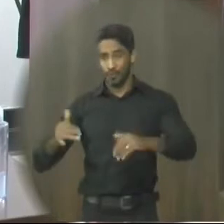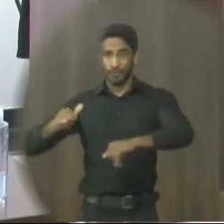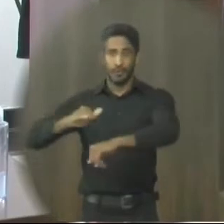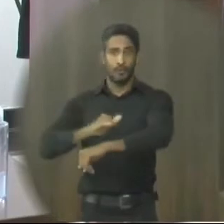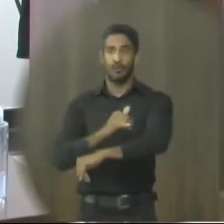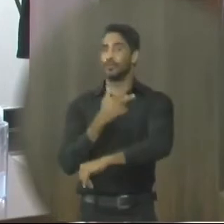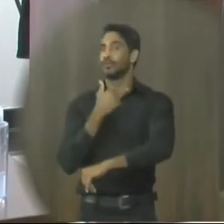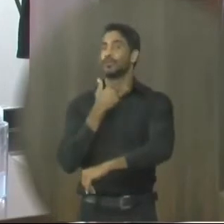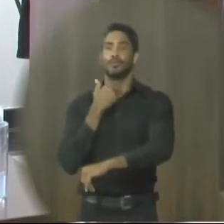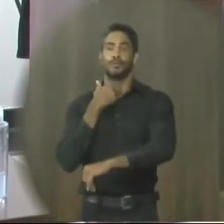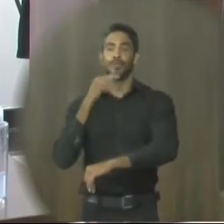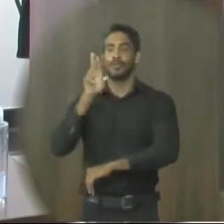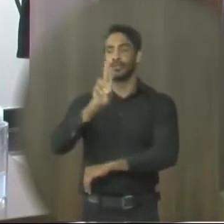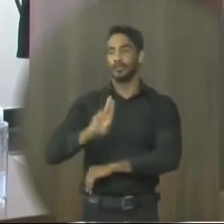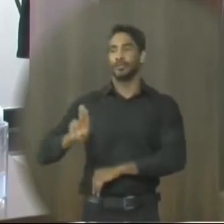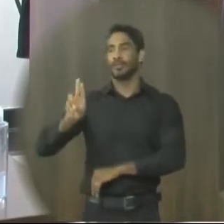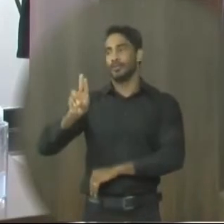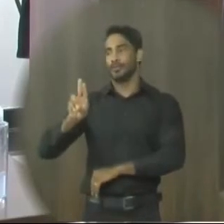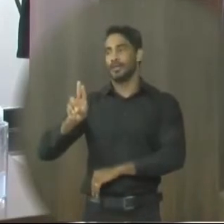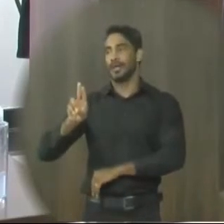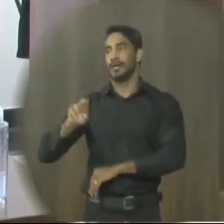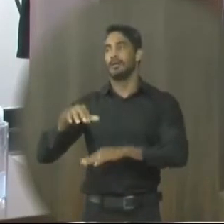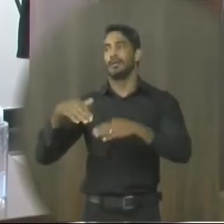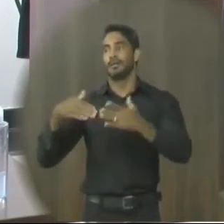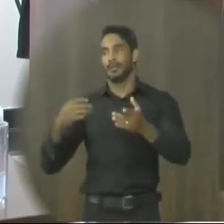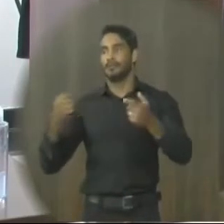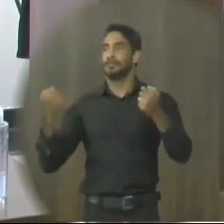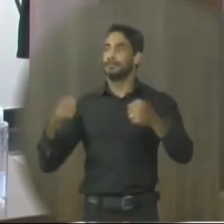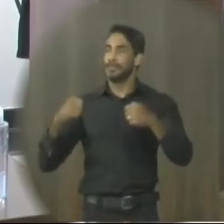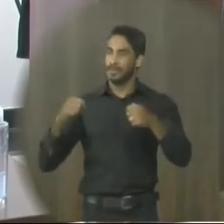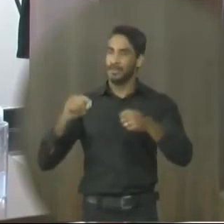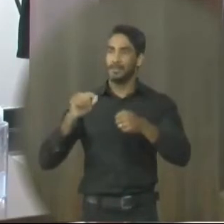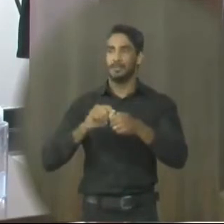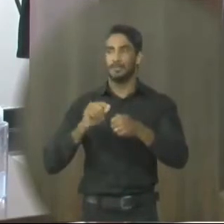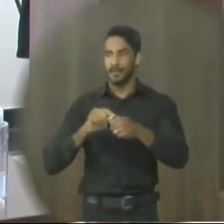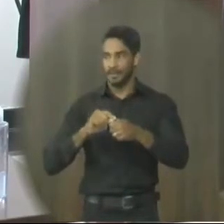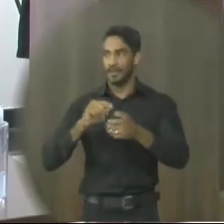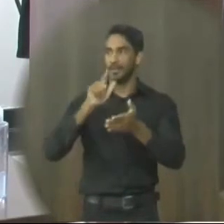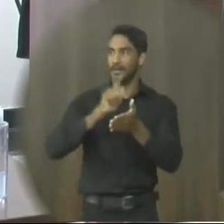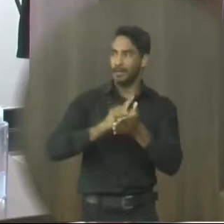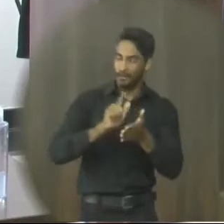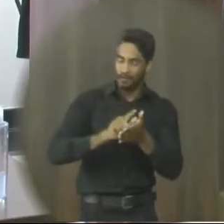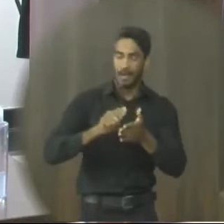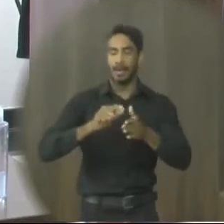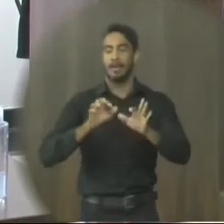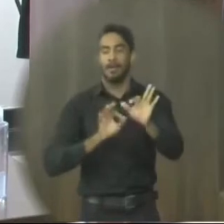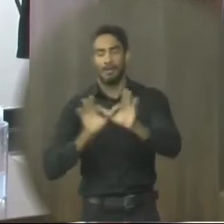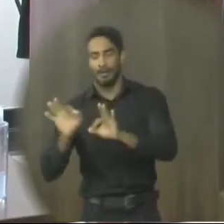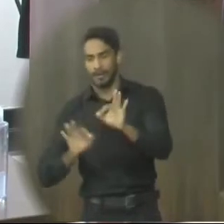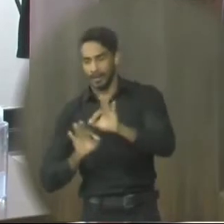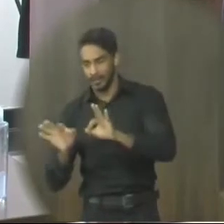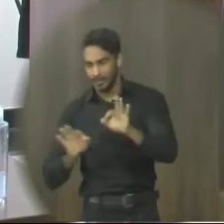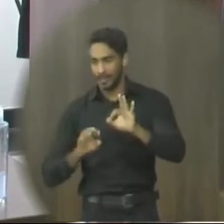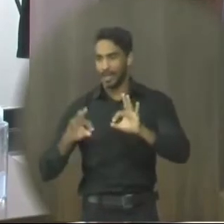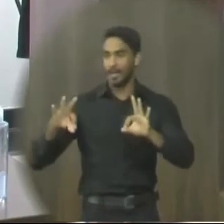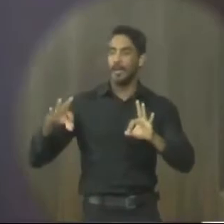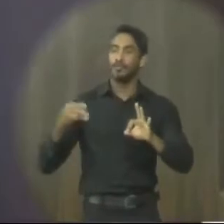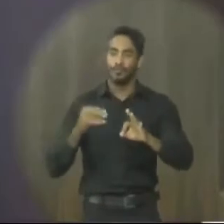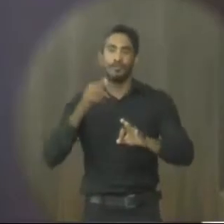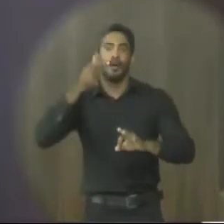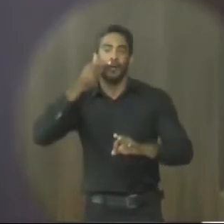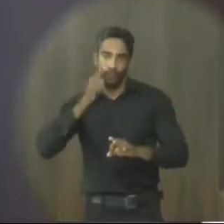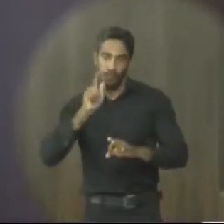para funcionar. Então vai ter que fazer uma roda, vai ter que limpar as laterais para ter condições da